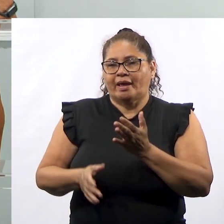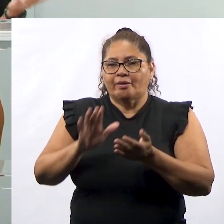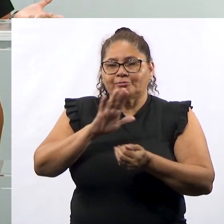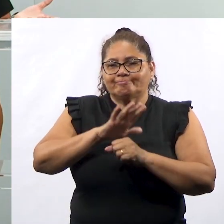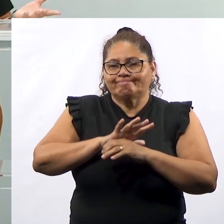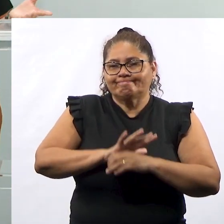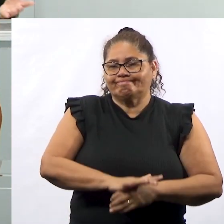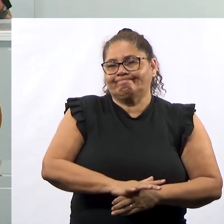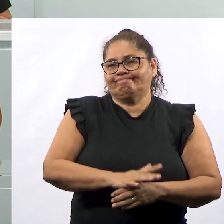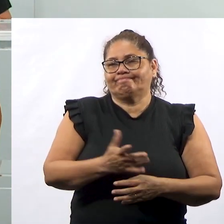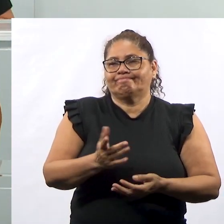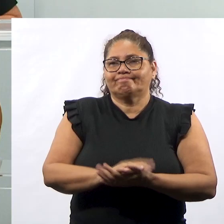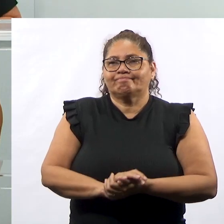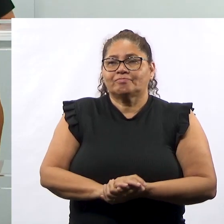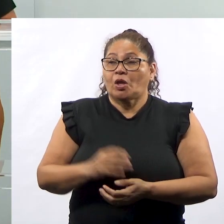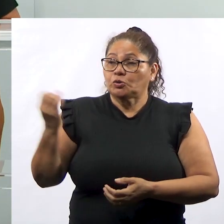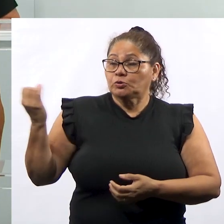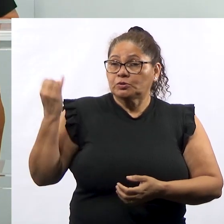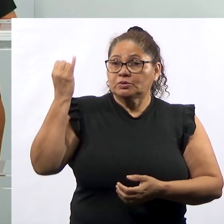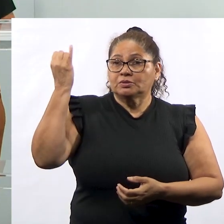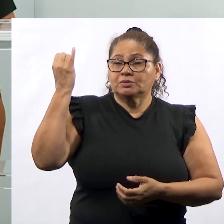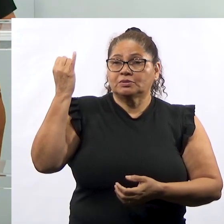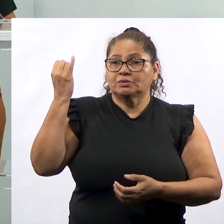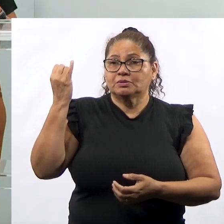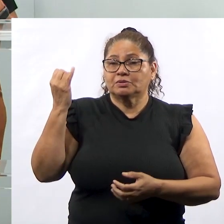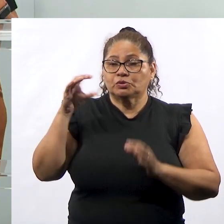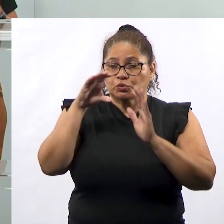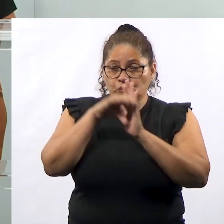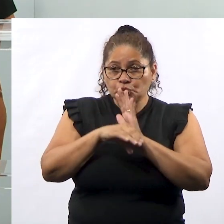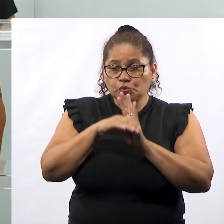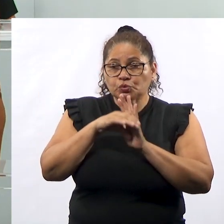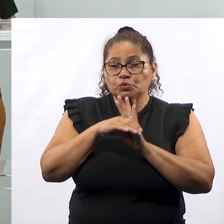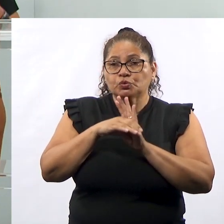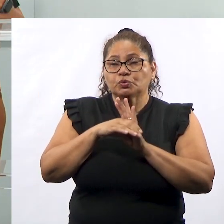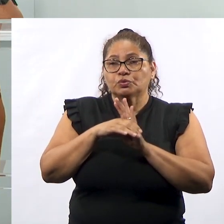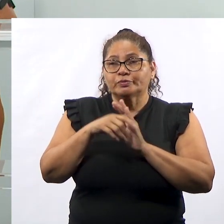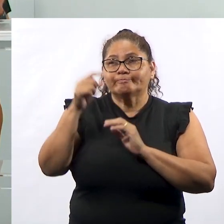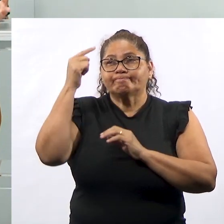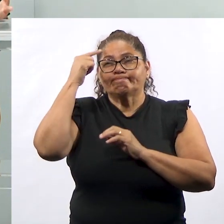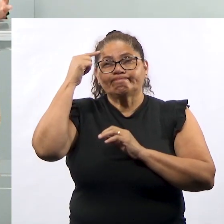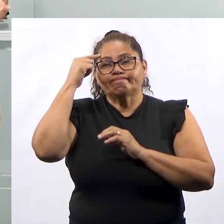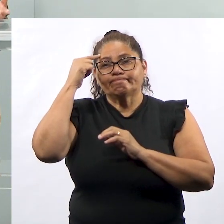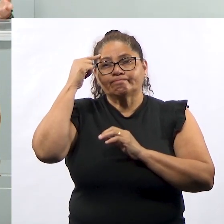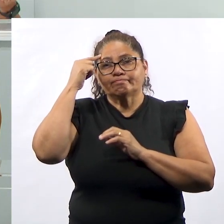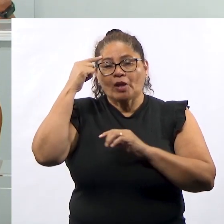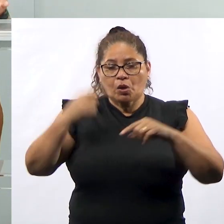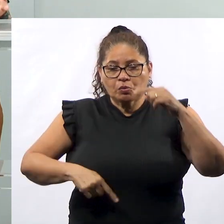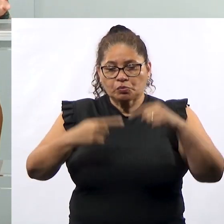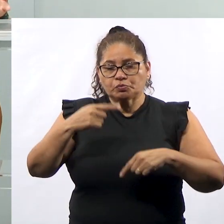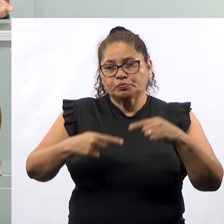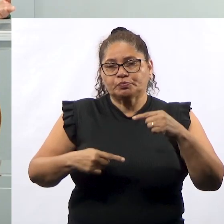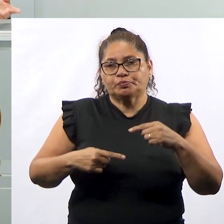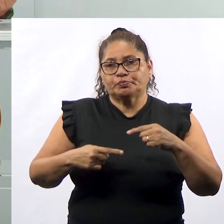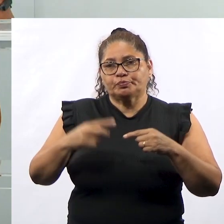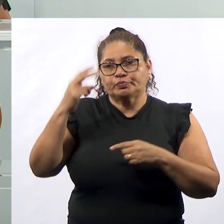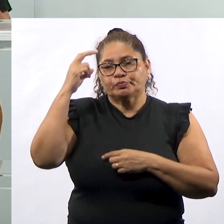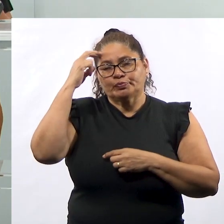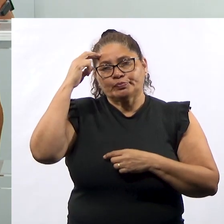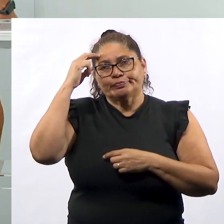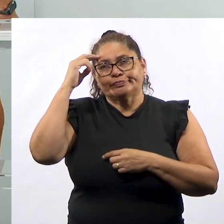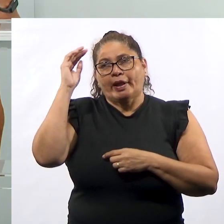ou suprimi-la. Então, é importante que no currículo, quando pensamos o currículo e política